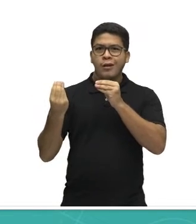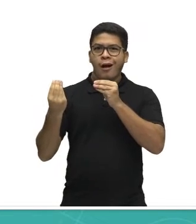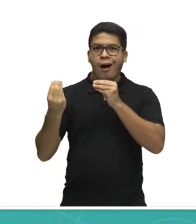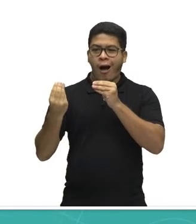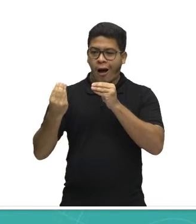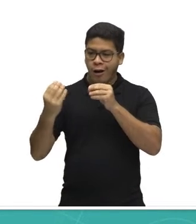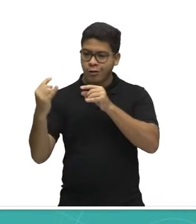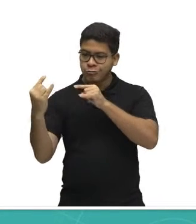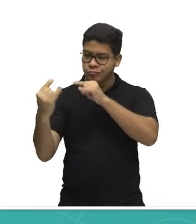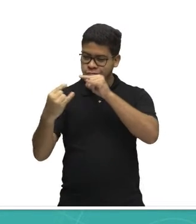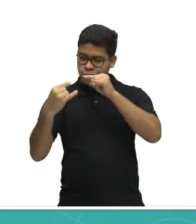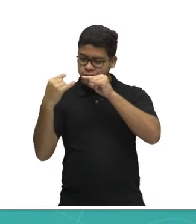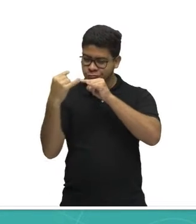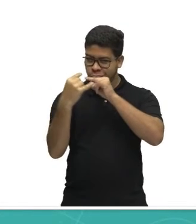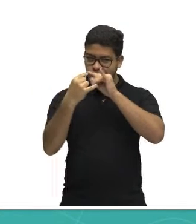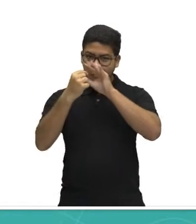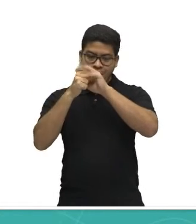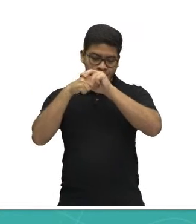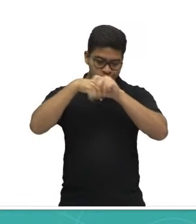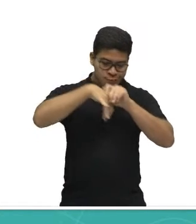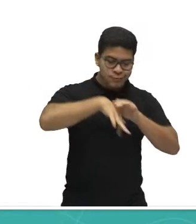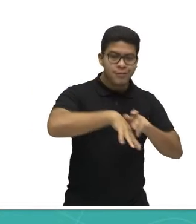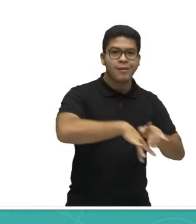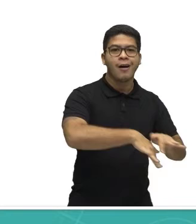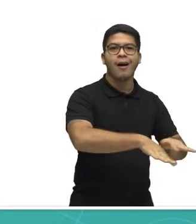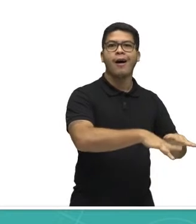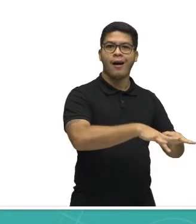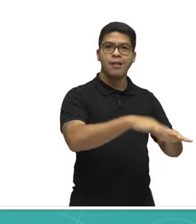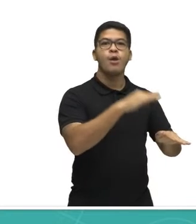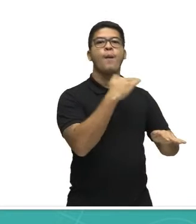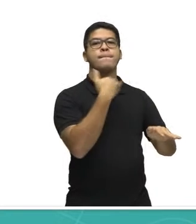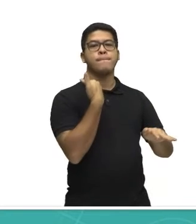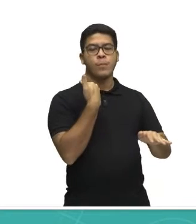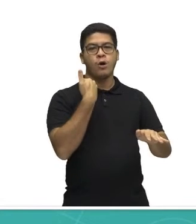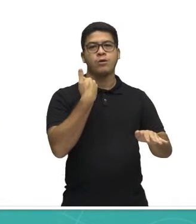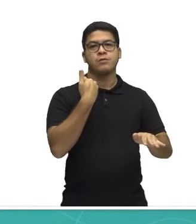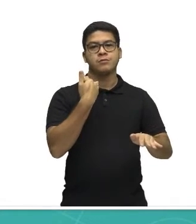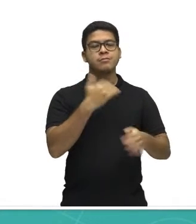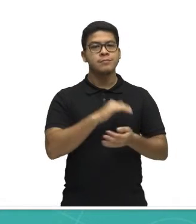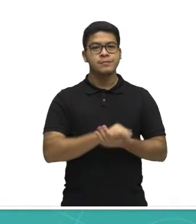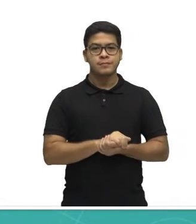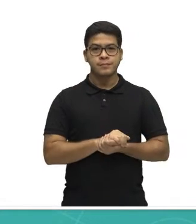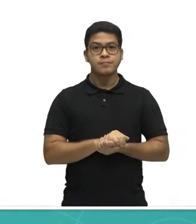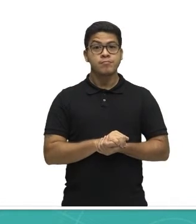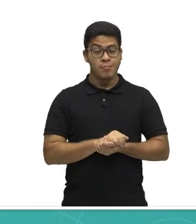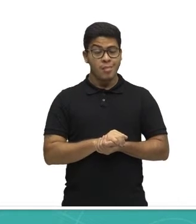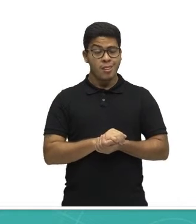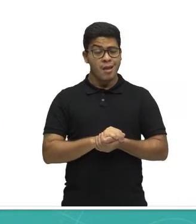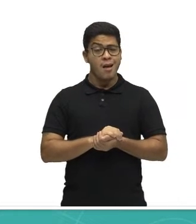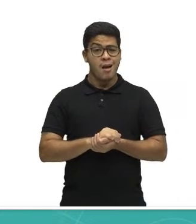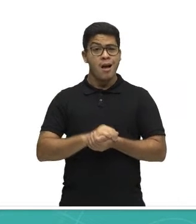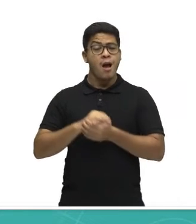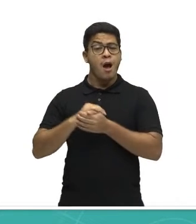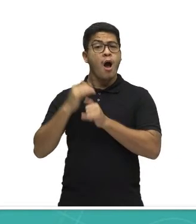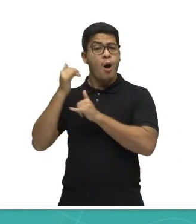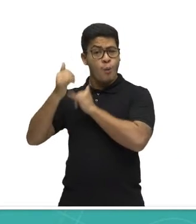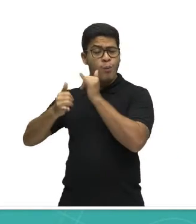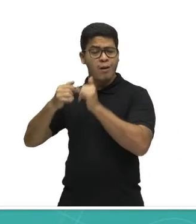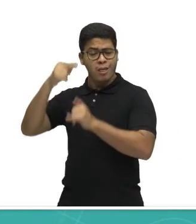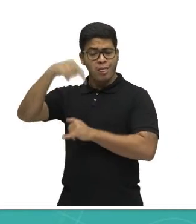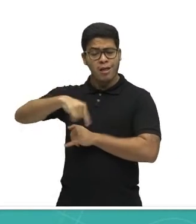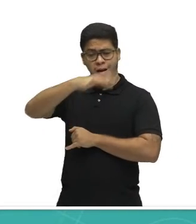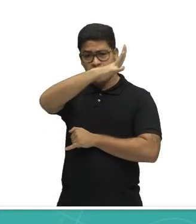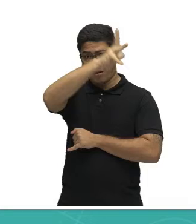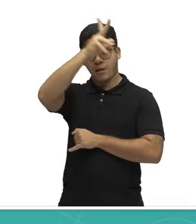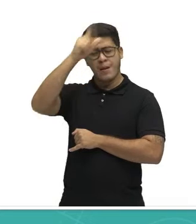morrendo afogados. Então, é essa aqui a lenda da Iara. Apesar dela ser uma lenda amazonense, ela é conhecida